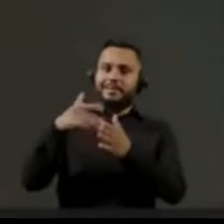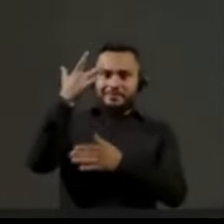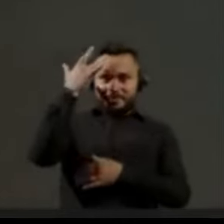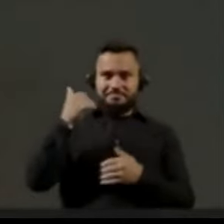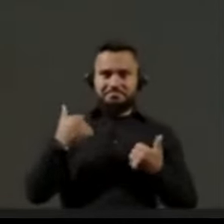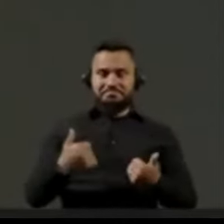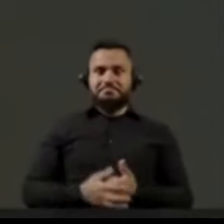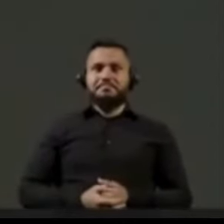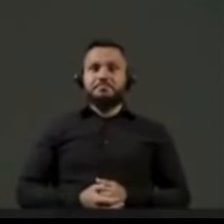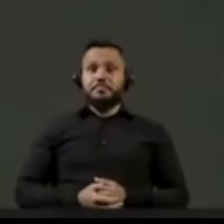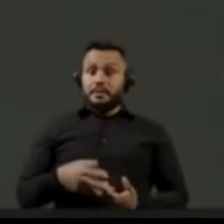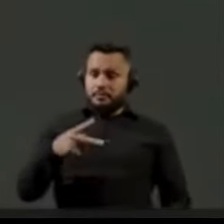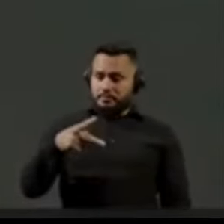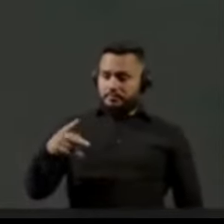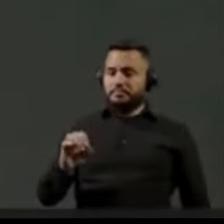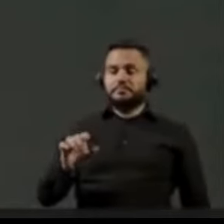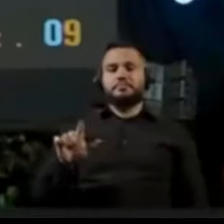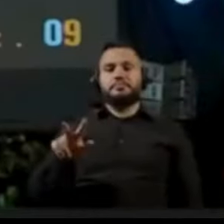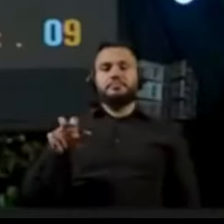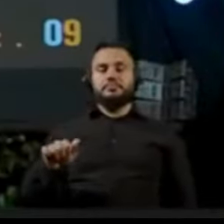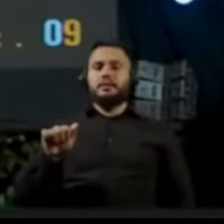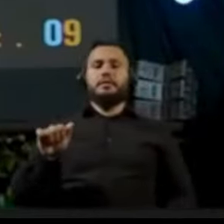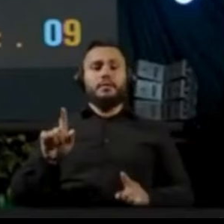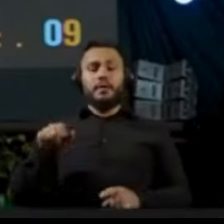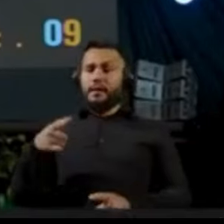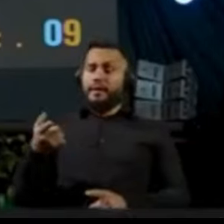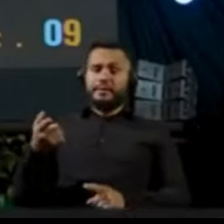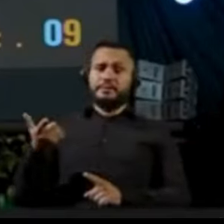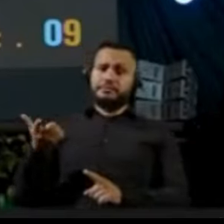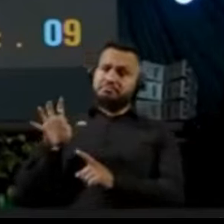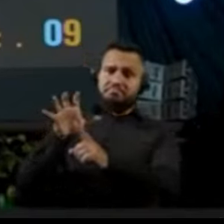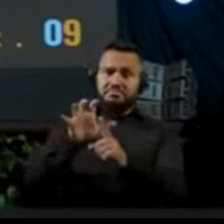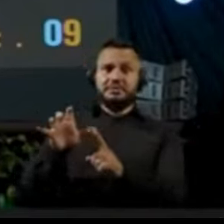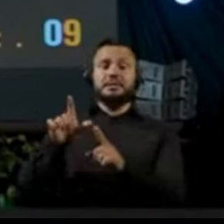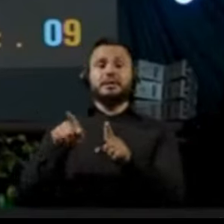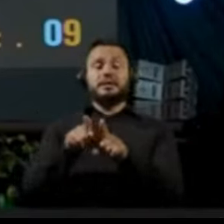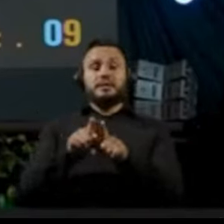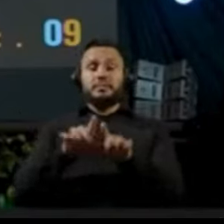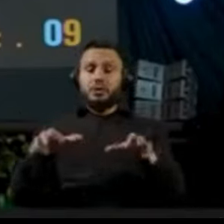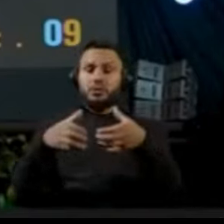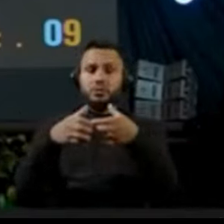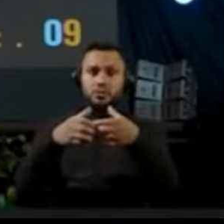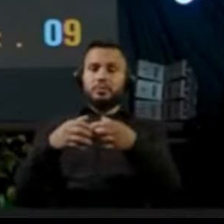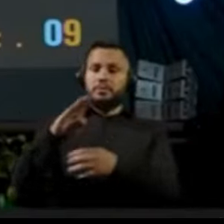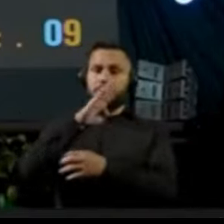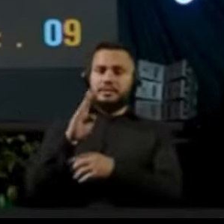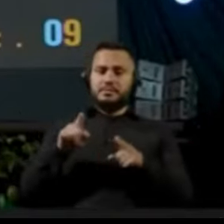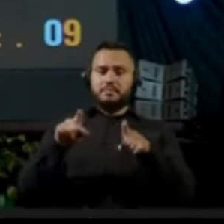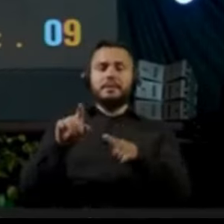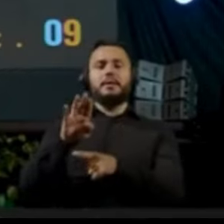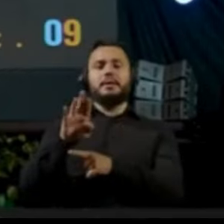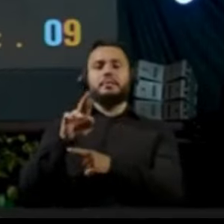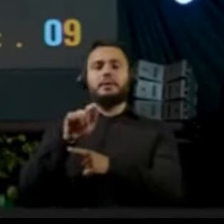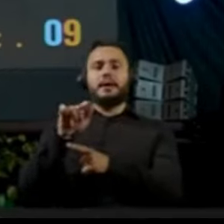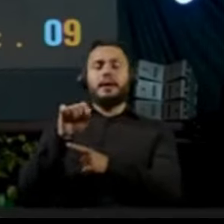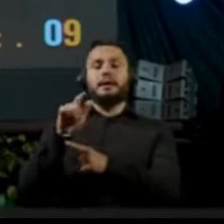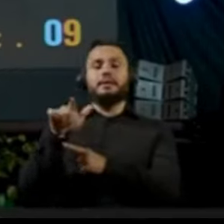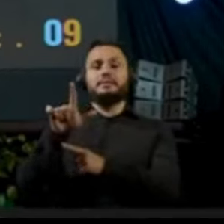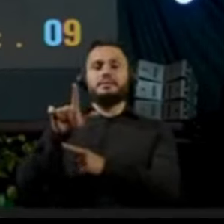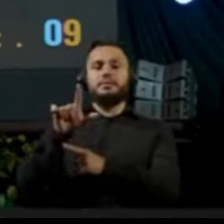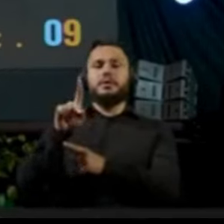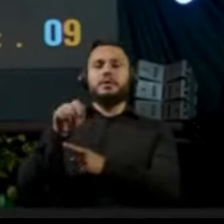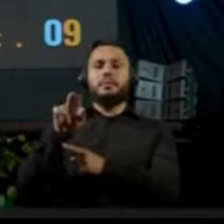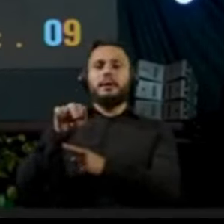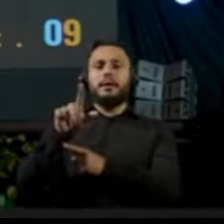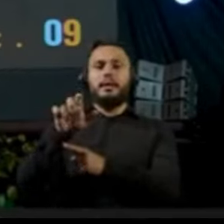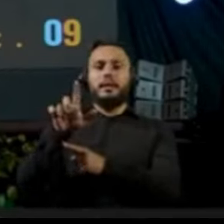professor Olavo, é essa influência. E os meninos do Brasil Paralelo, eles descobriram a vocação na produção de conteúdos, criaram uma plataforma. E